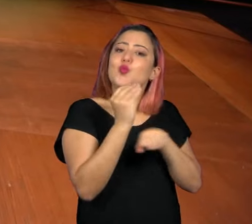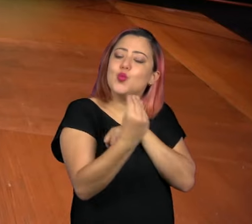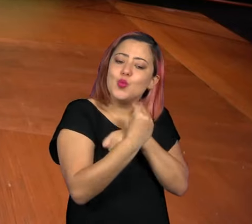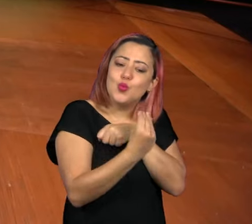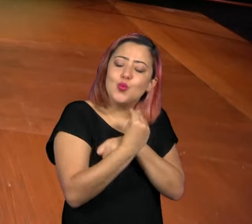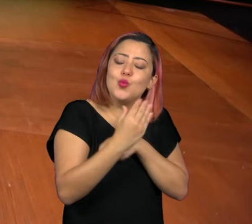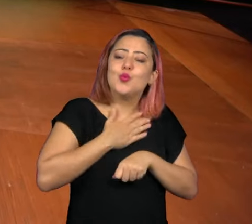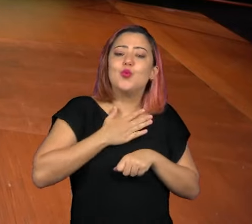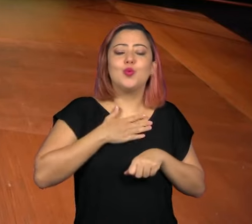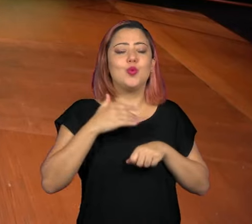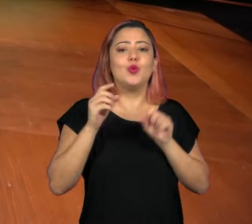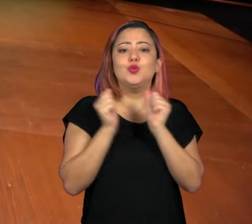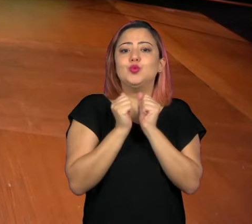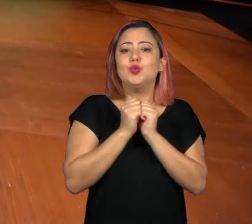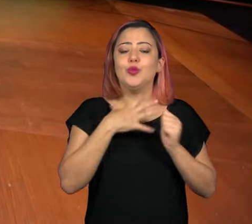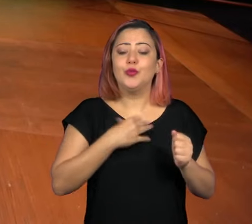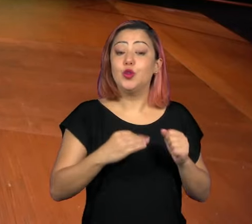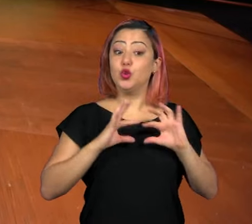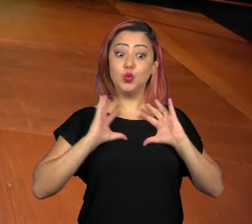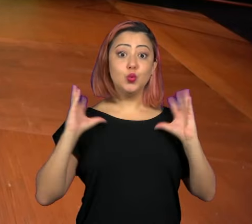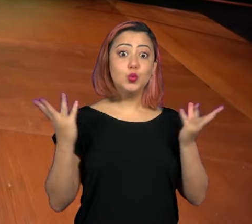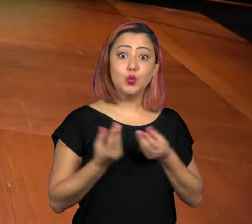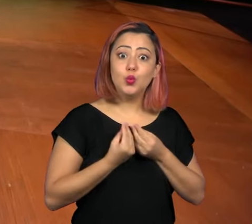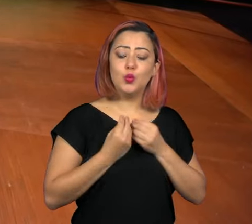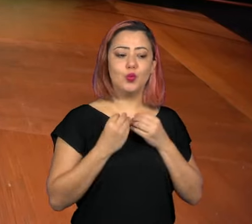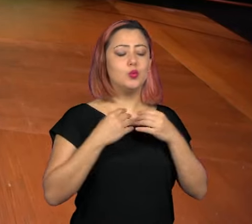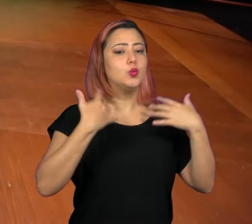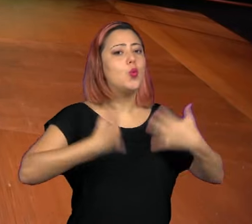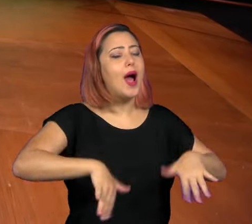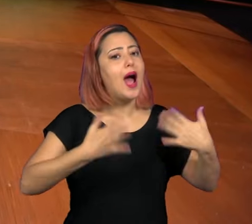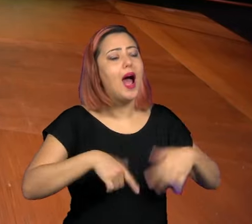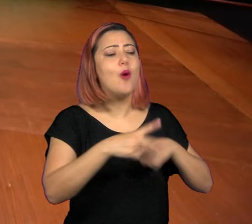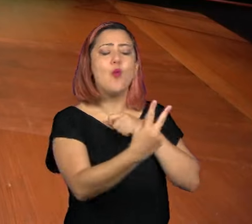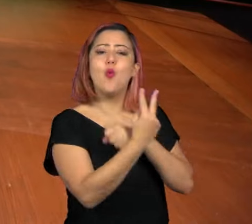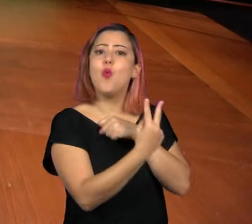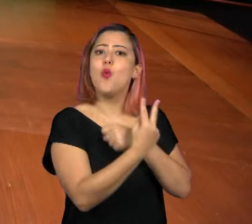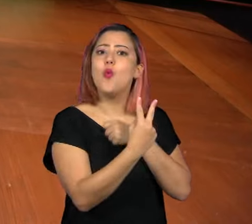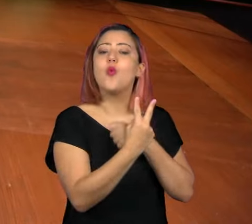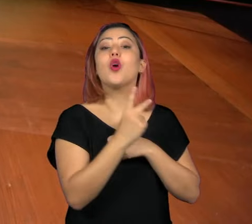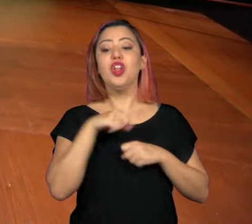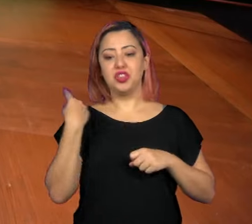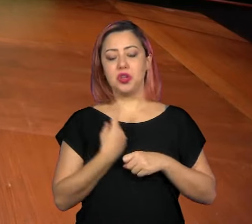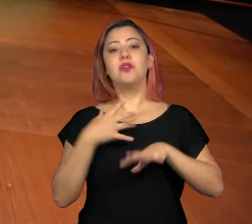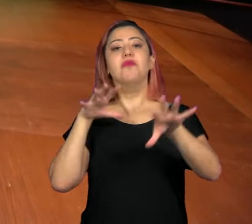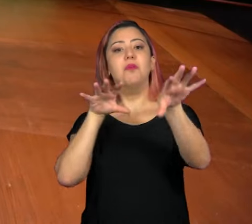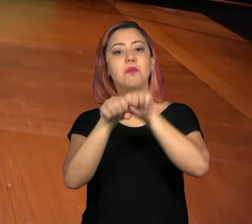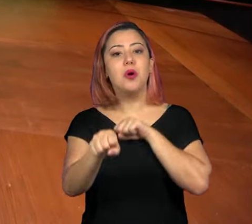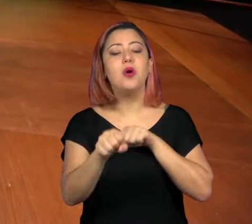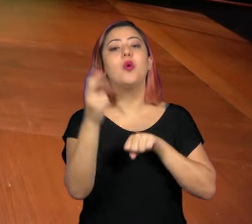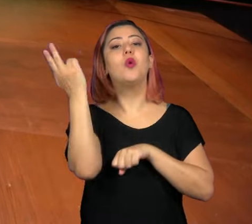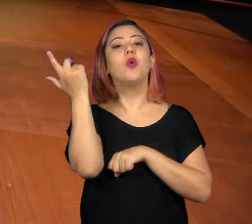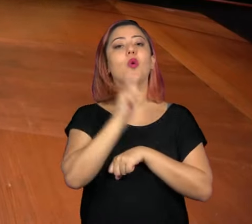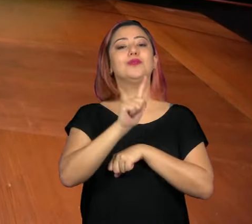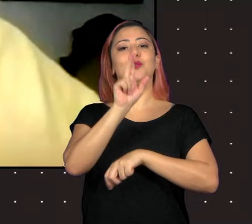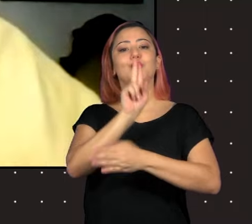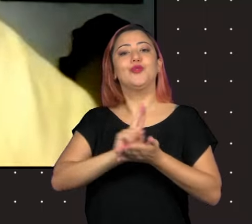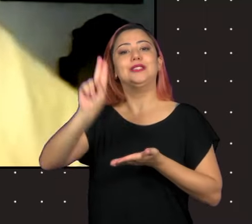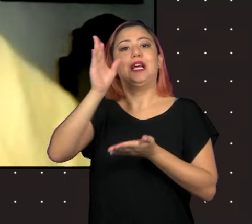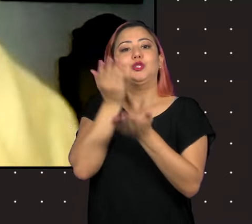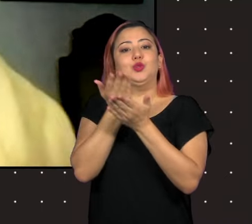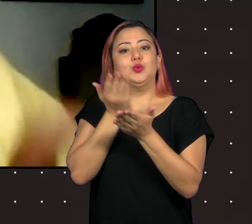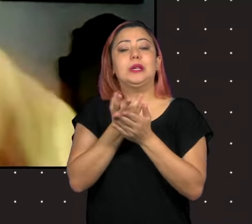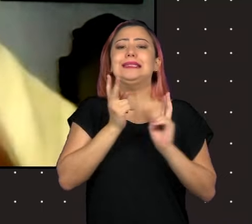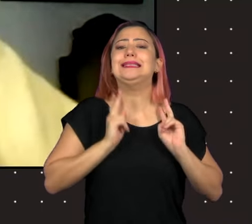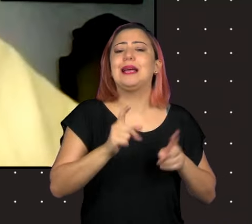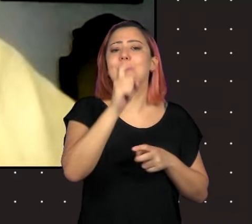enorme, todos nós com curso superior, cursando universidade, e ele no